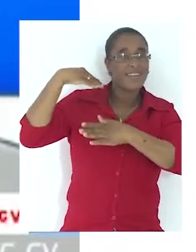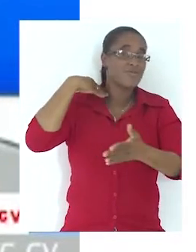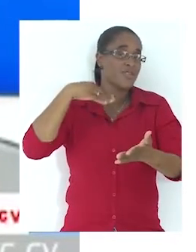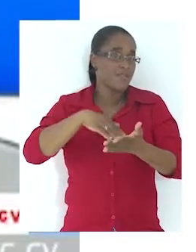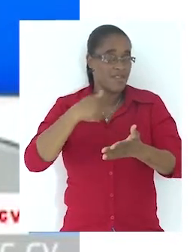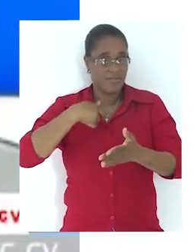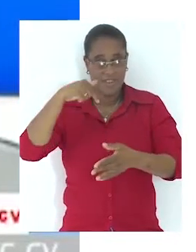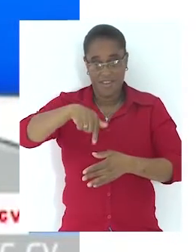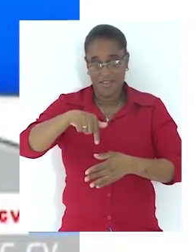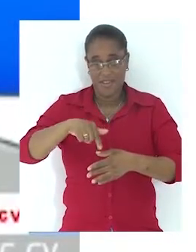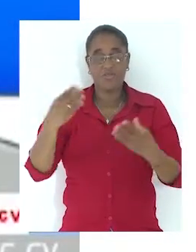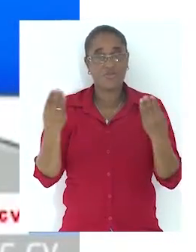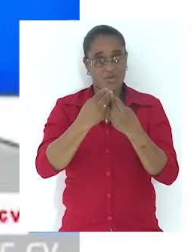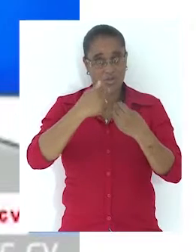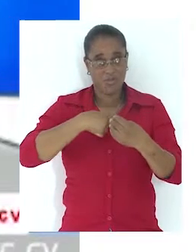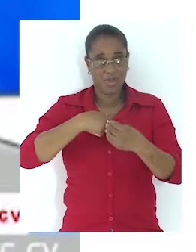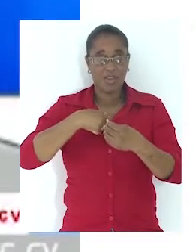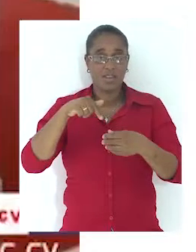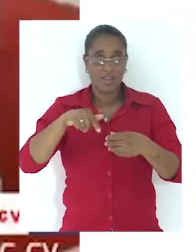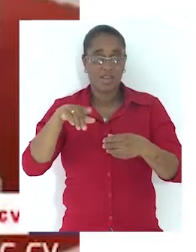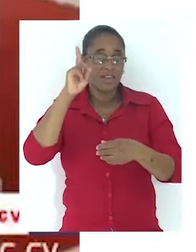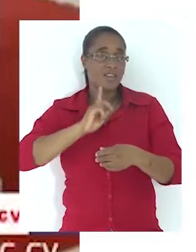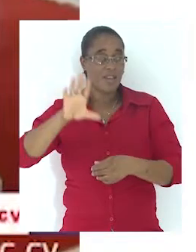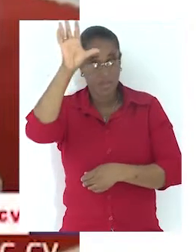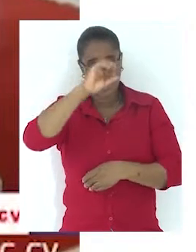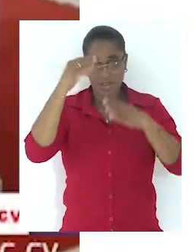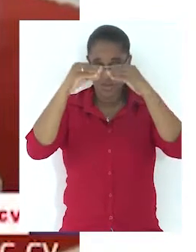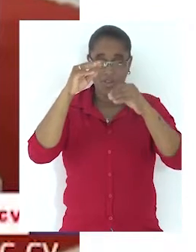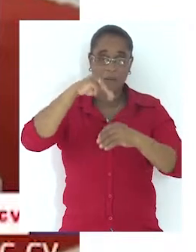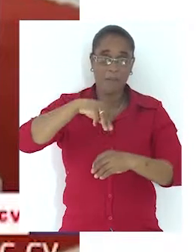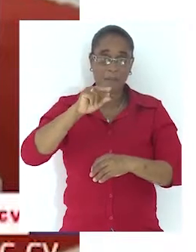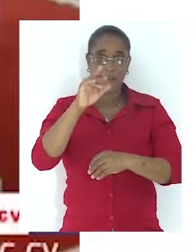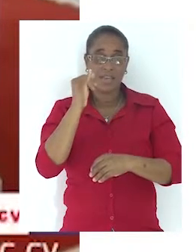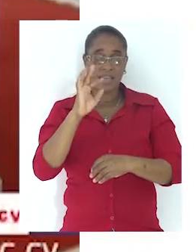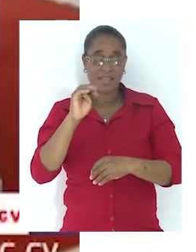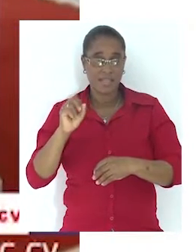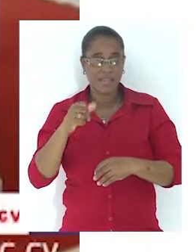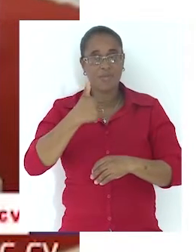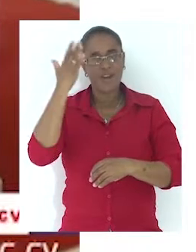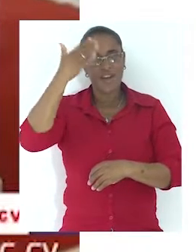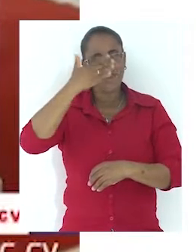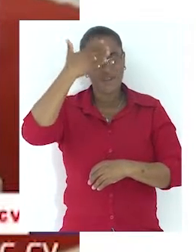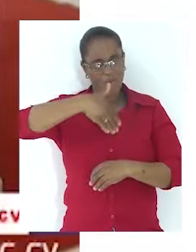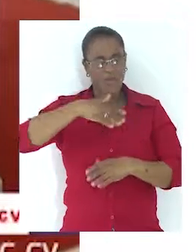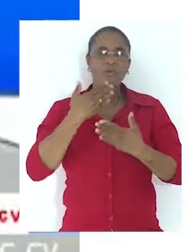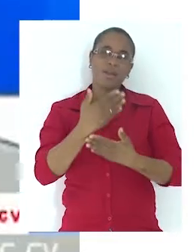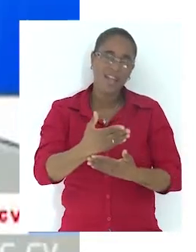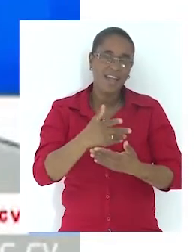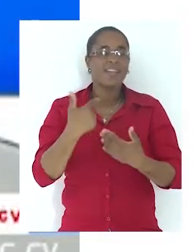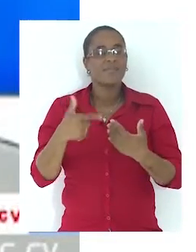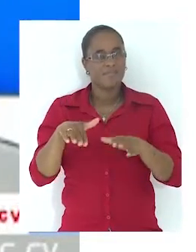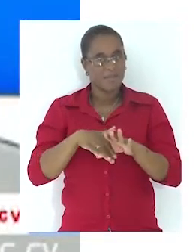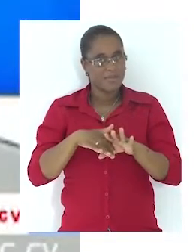tenho comigo no estúdio a Ministra da Educação, Maritza Rosabal. Boa noite e muito obrigada pela sua disponibilidade.